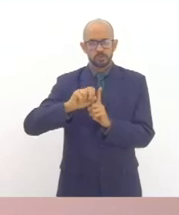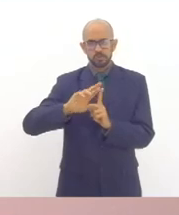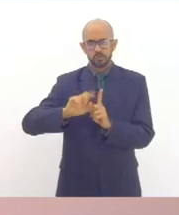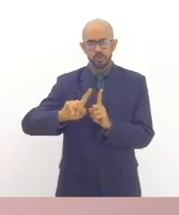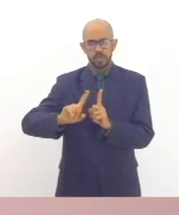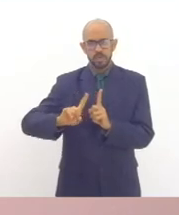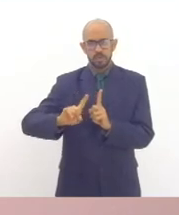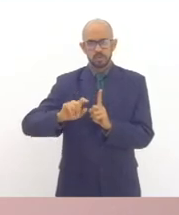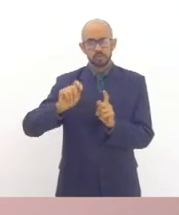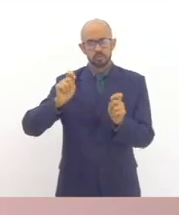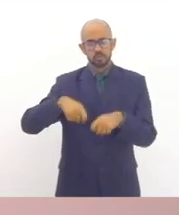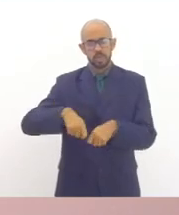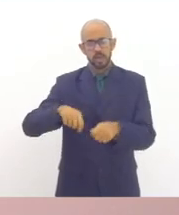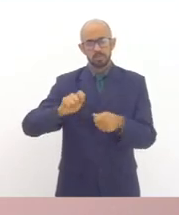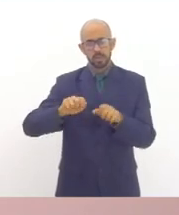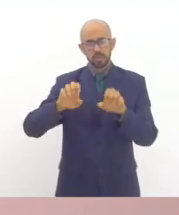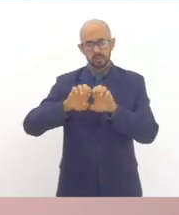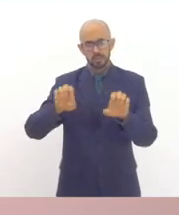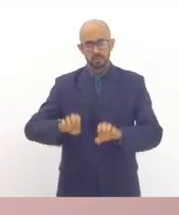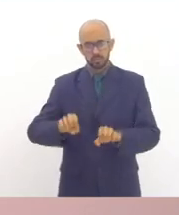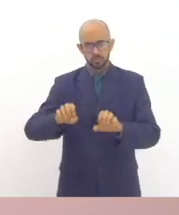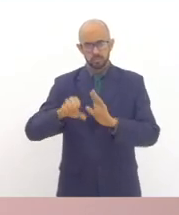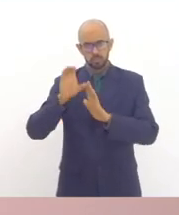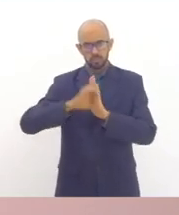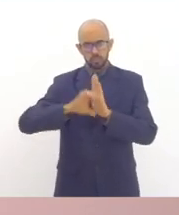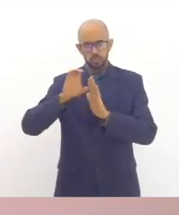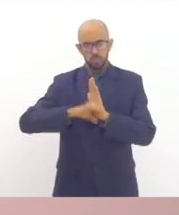matriz curricular agora.